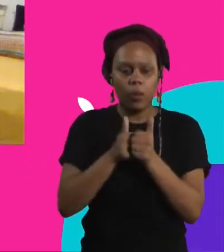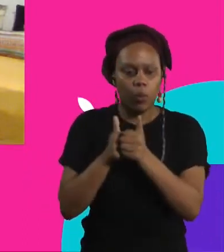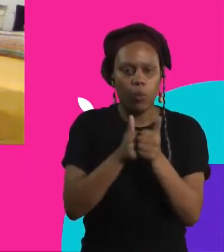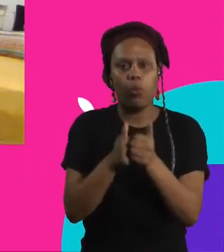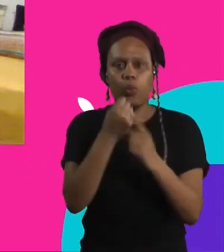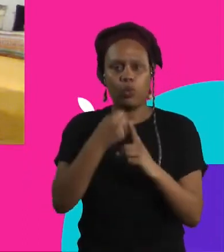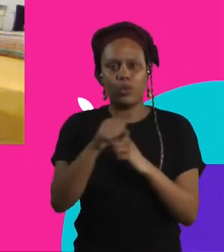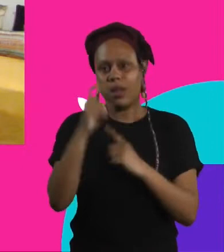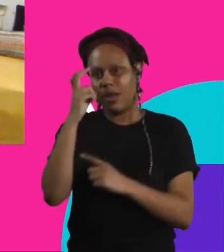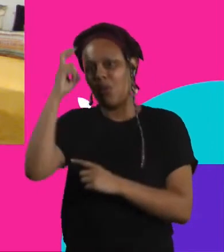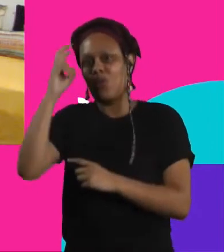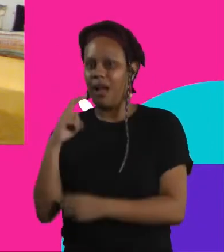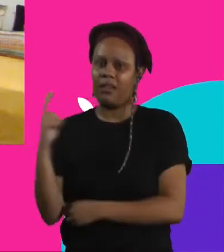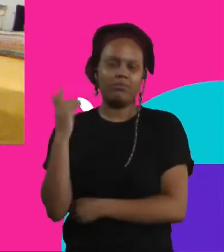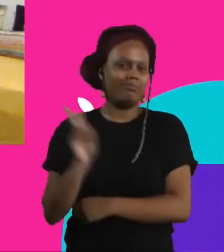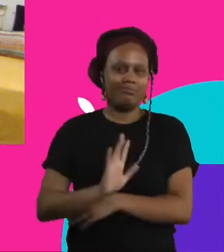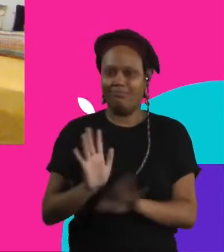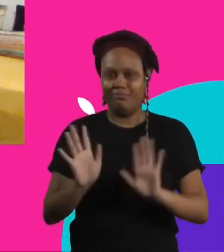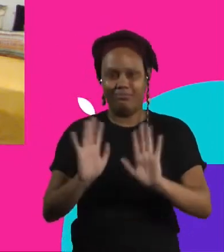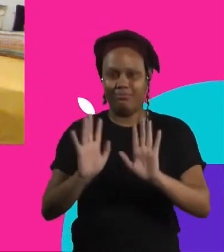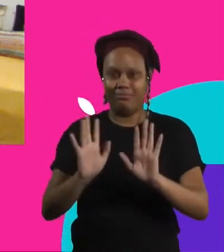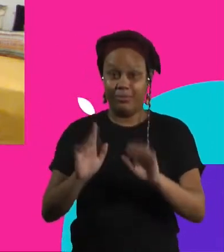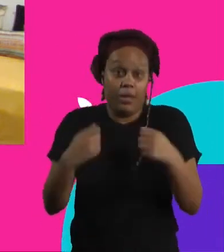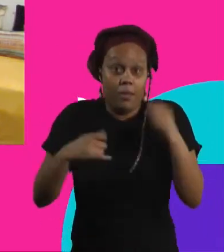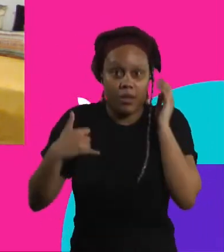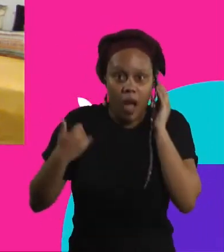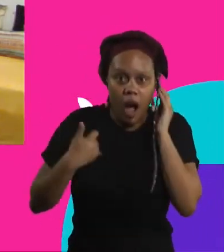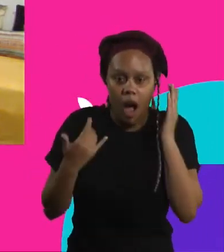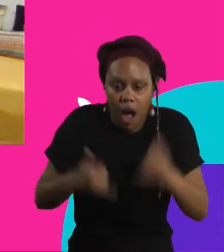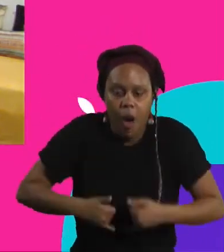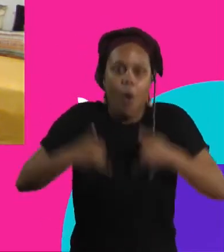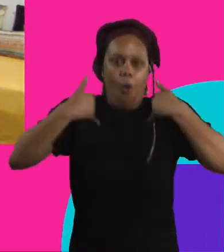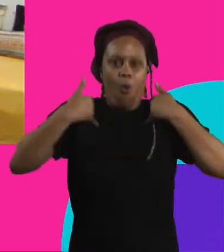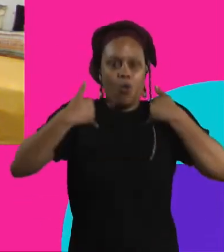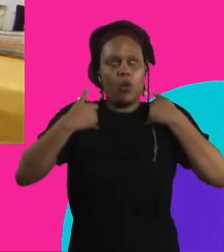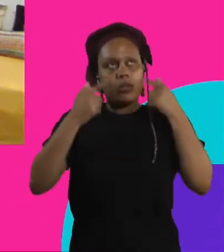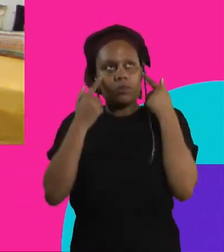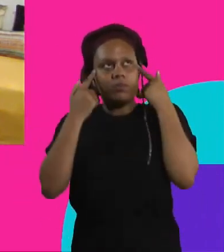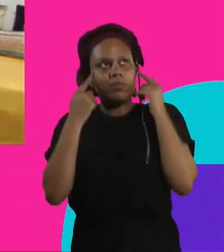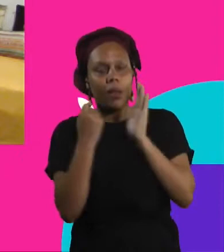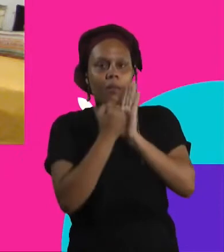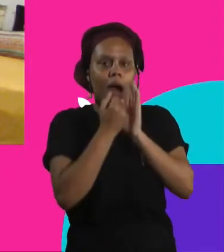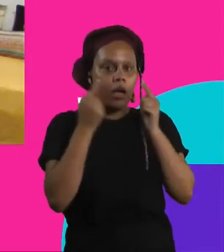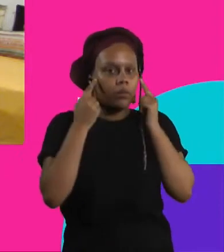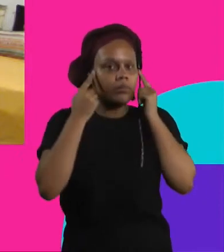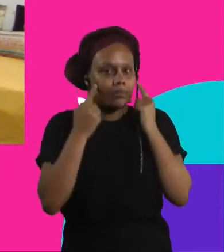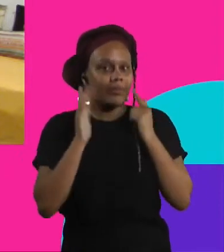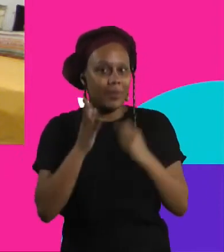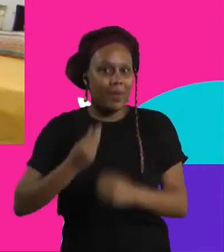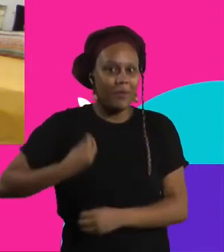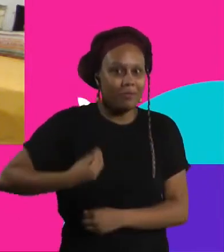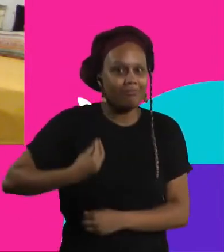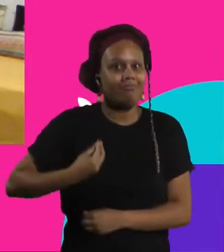sociedade, como cultura e valorização. A gente tem que ter orgulho, né? As minhas rugas, minhas marcas fazem parte de tudo o que eu vivi, toda